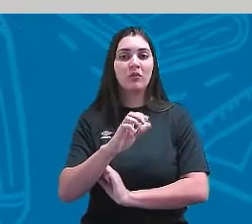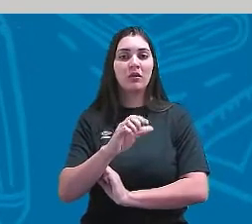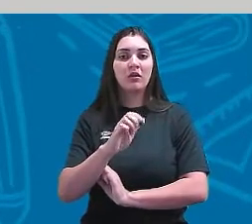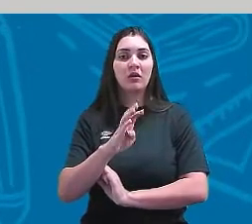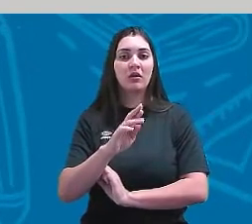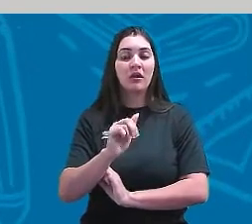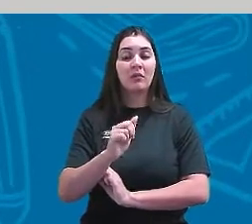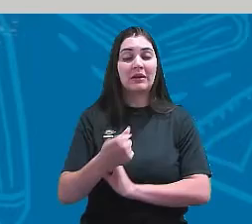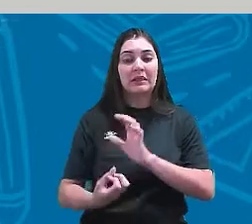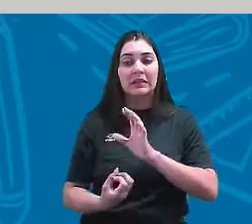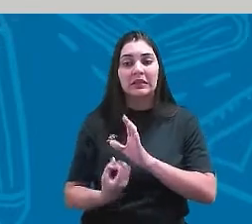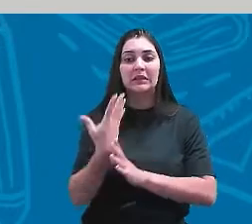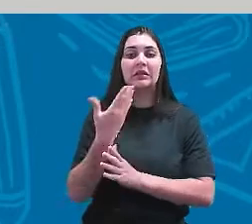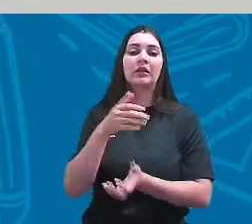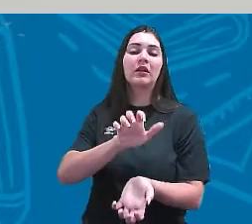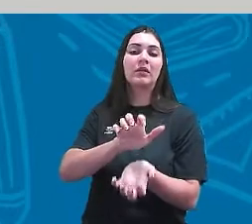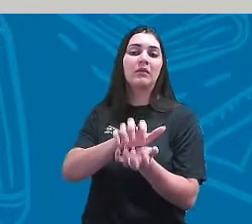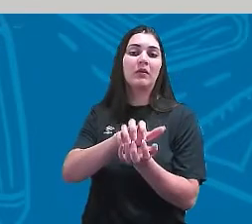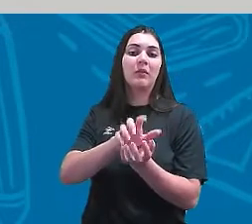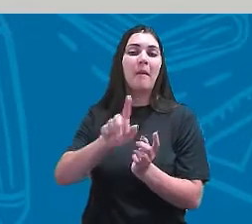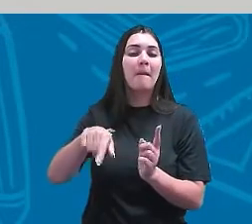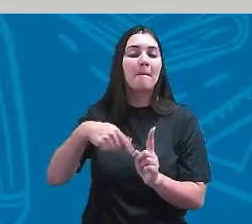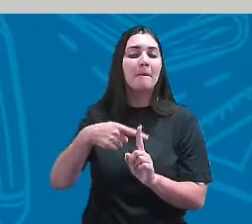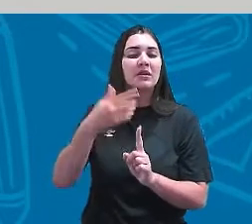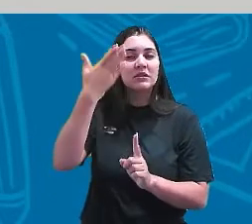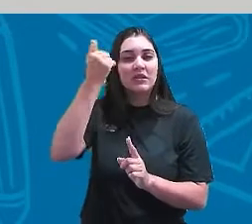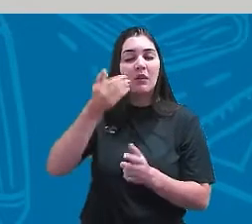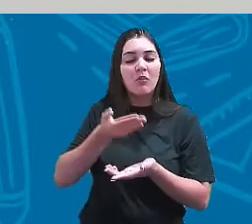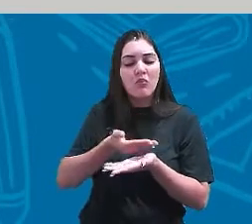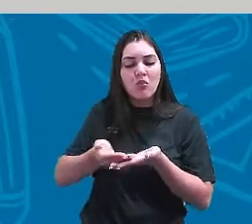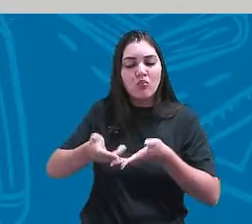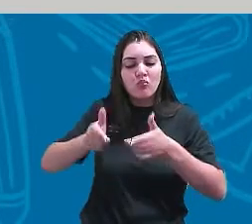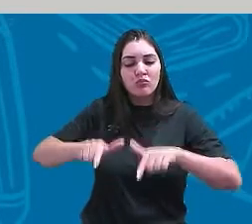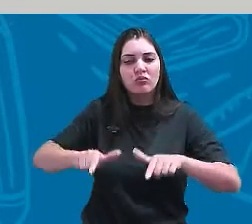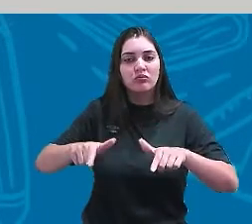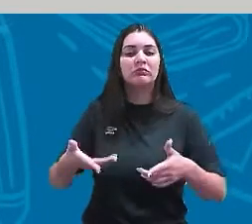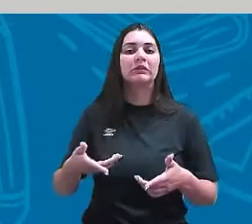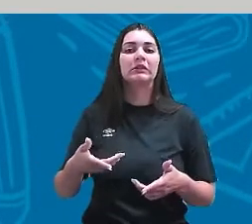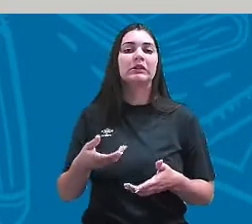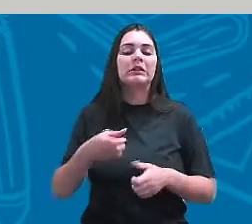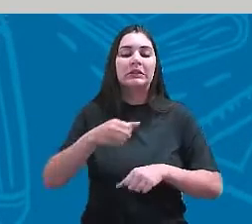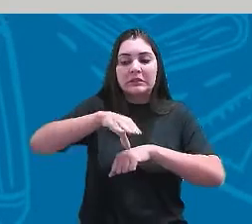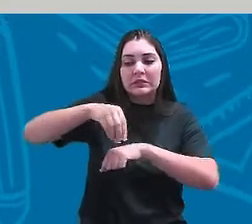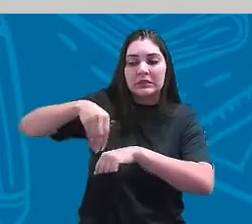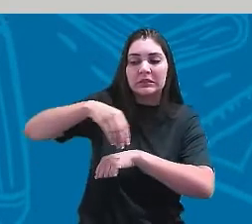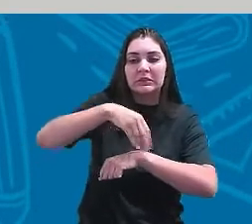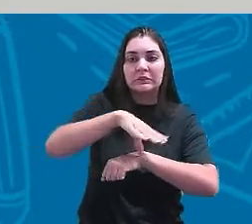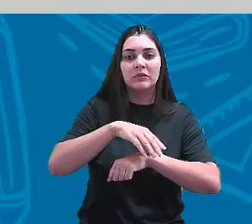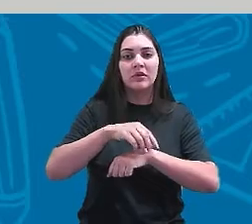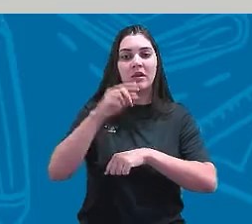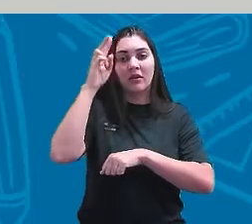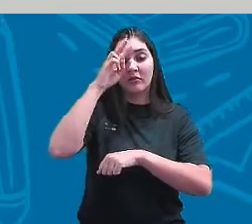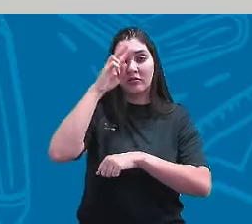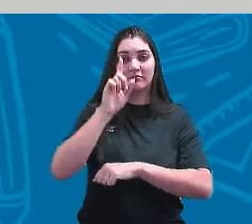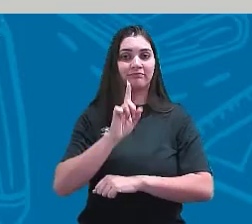em Pernambuco. Porém, sabe-se onde começou? Sabe-se quem começou a espalhar essa lenda? Não.